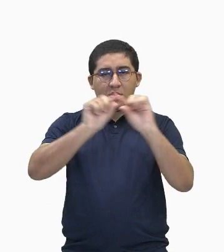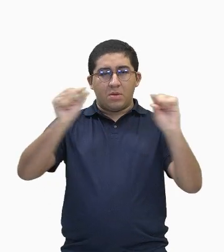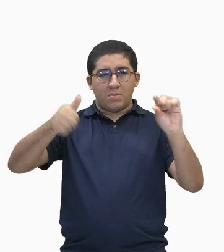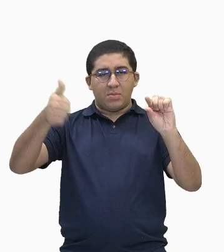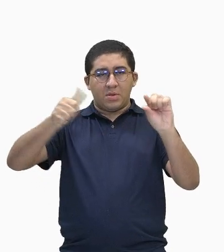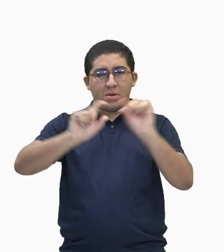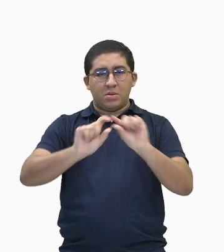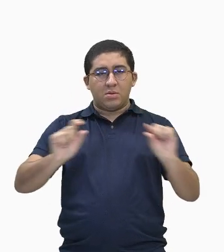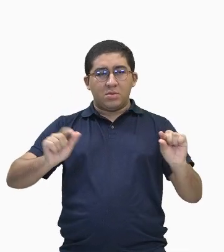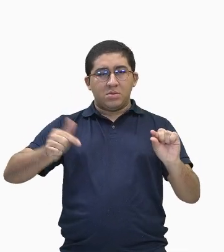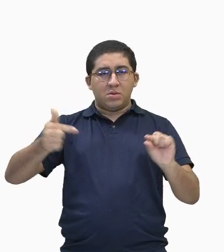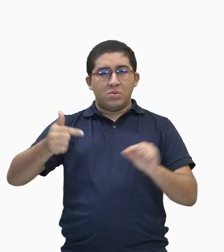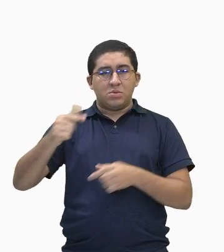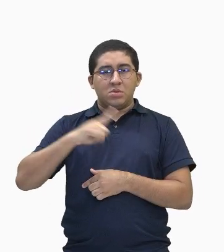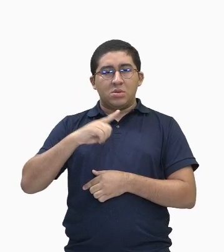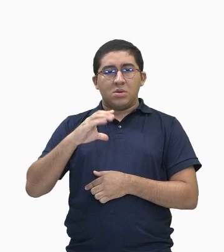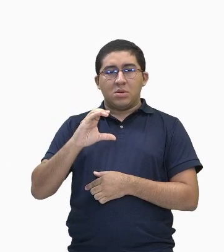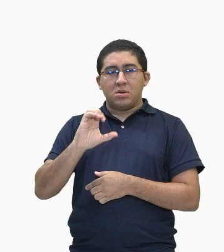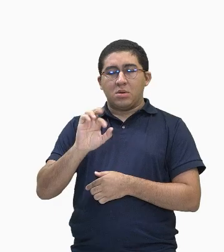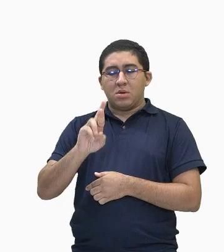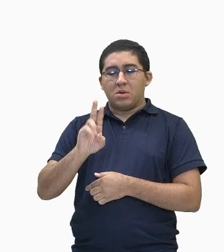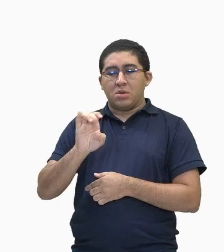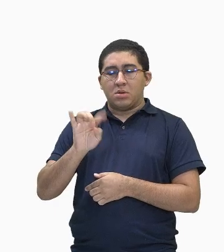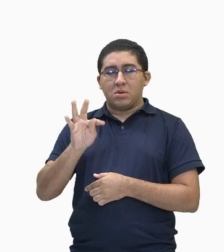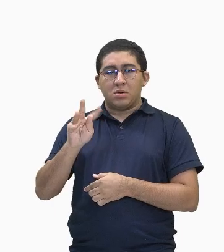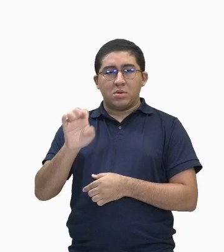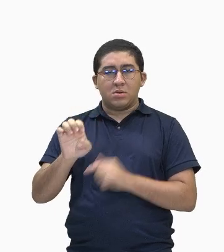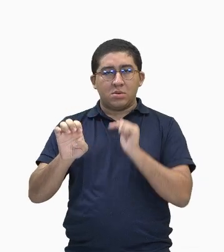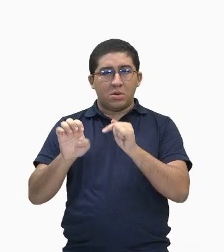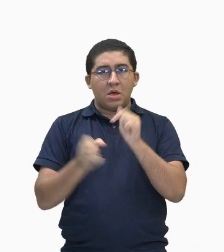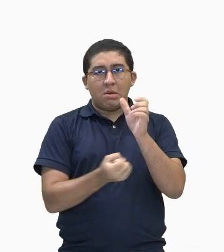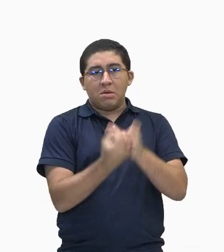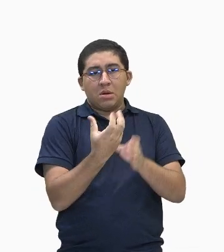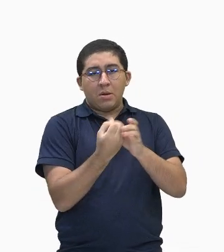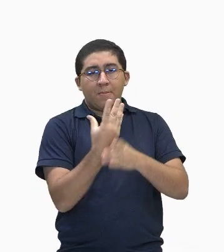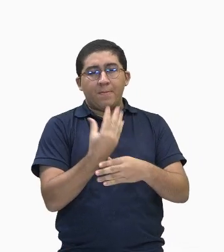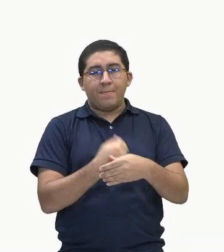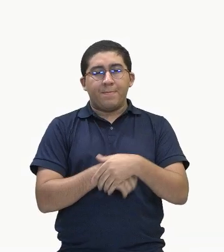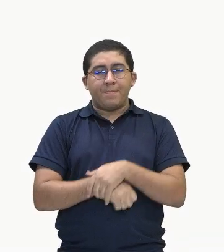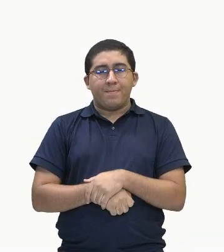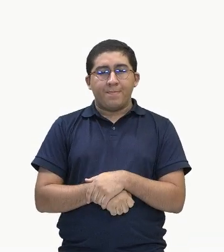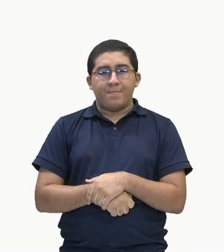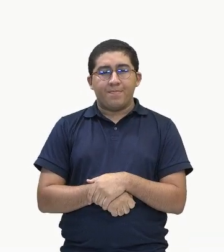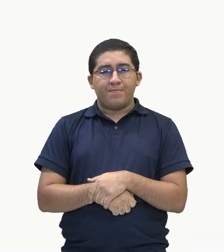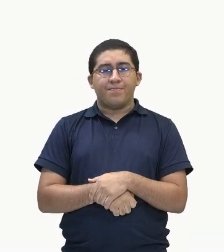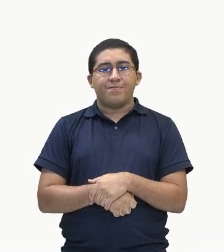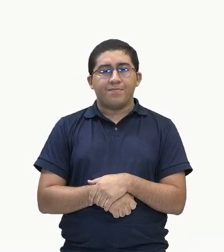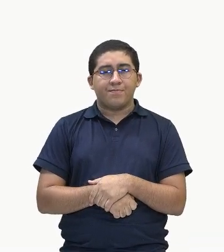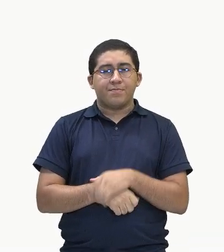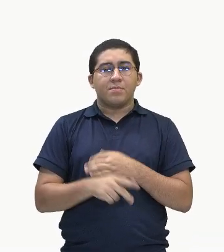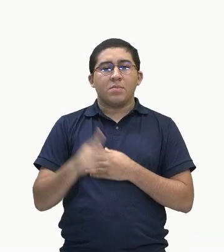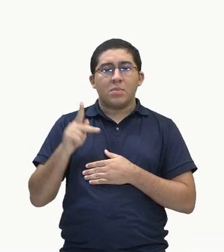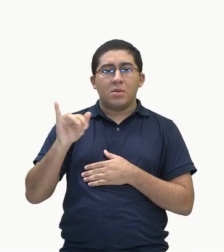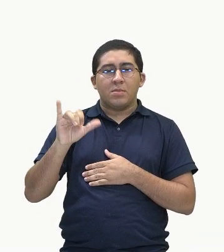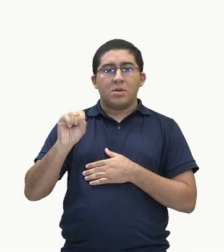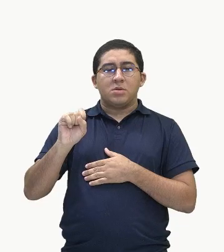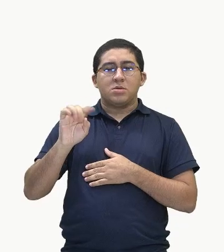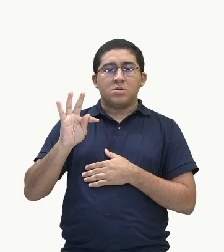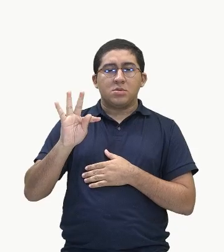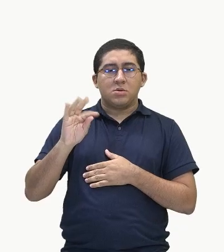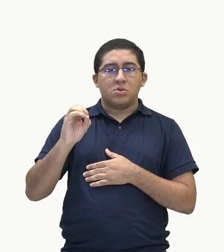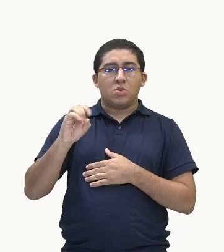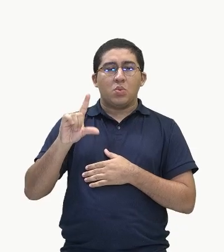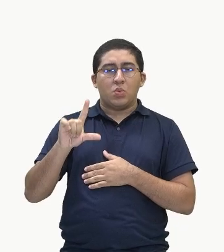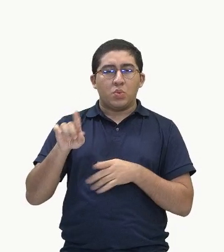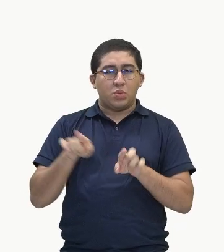criar, tá bom? Create, criar. Aqui, ó, pistol, pistola mesmo,